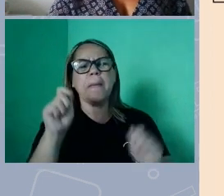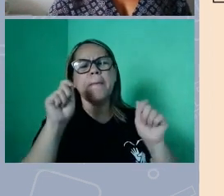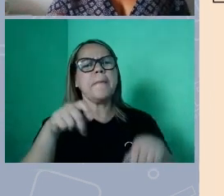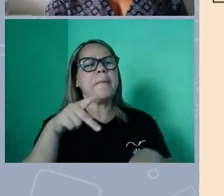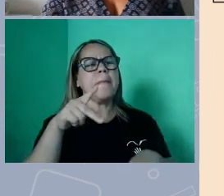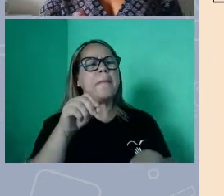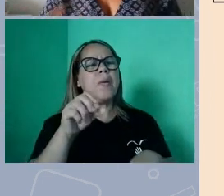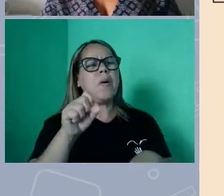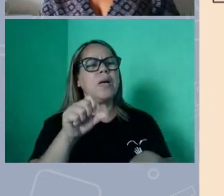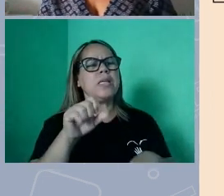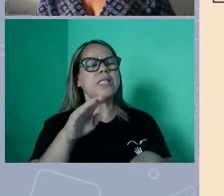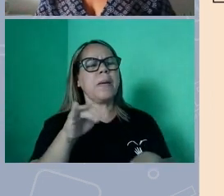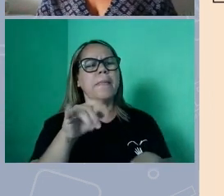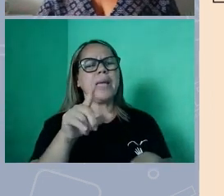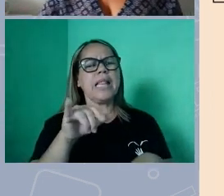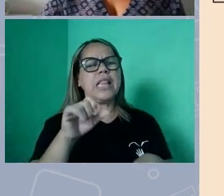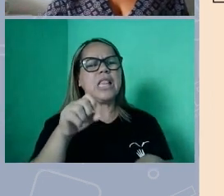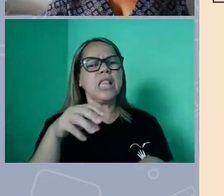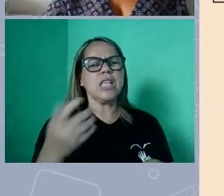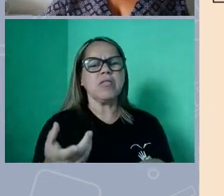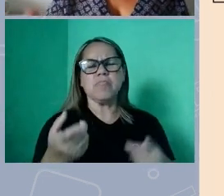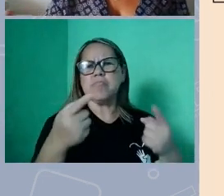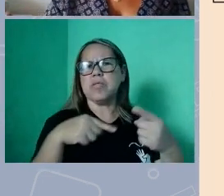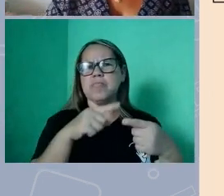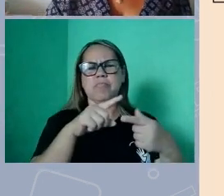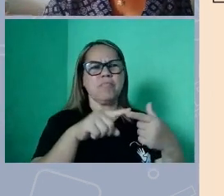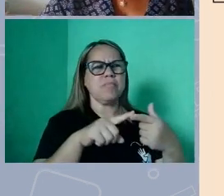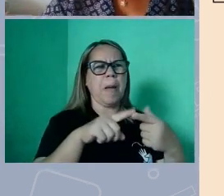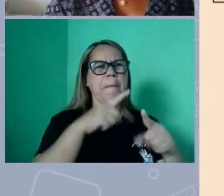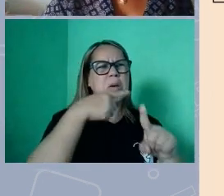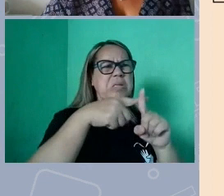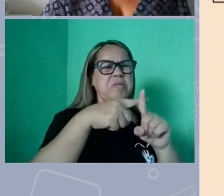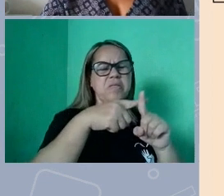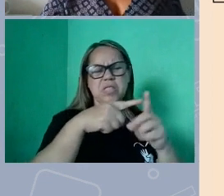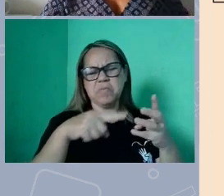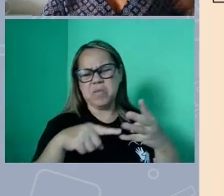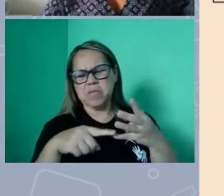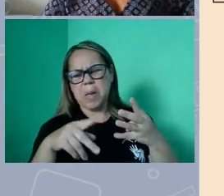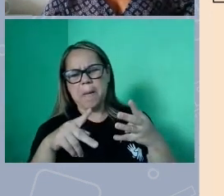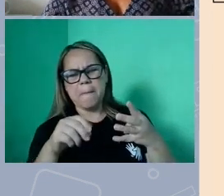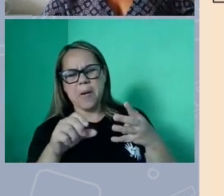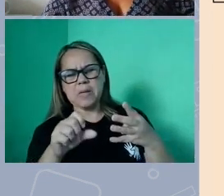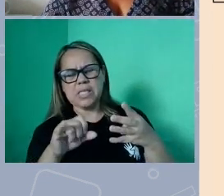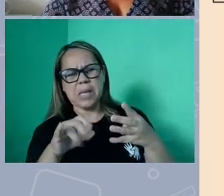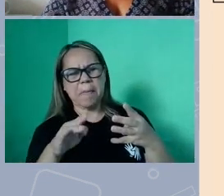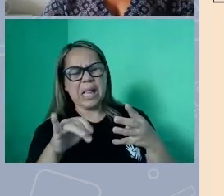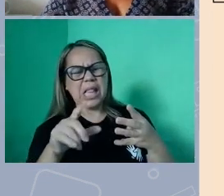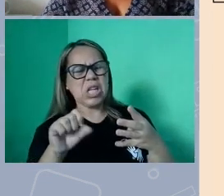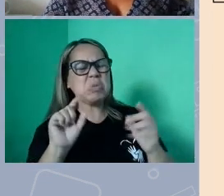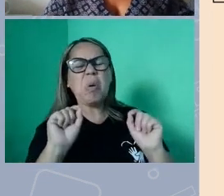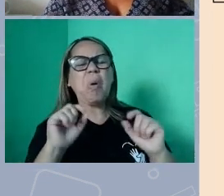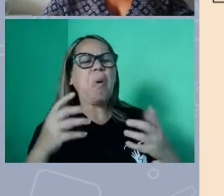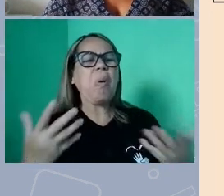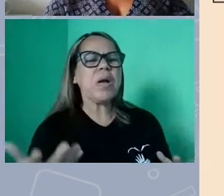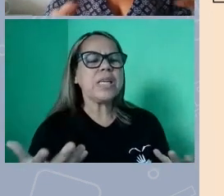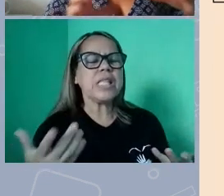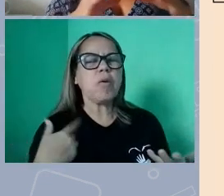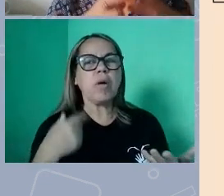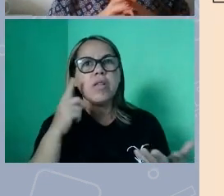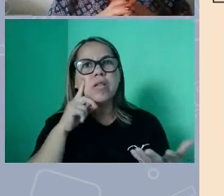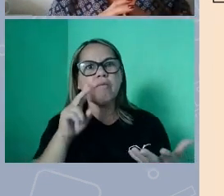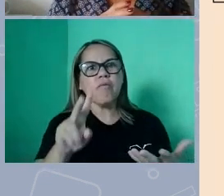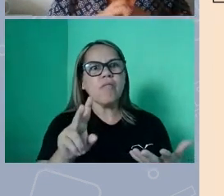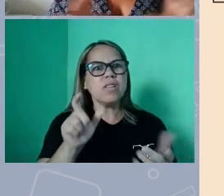eita positivismo possibilismo e agora o que é que eu faço então possibilismo quando a gente escuta essa palavra